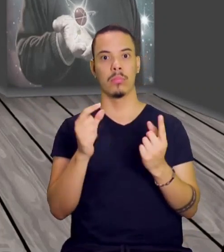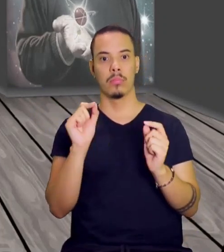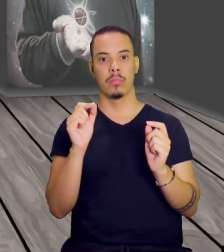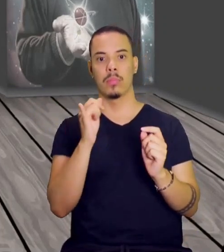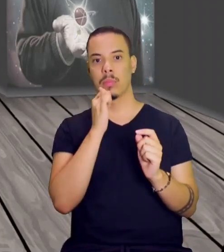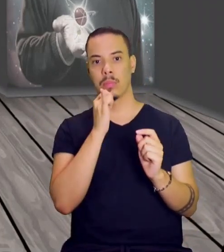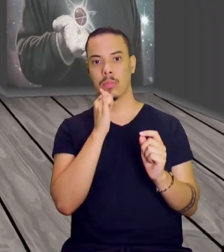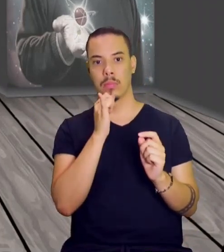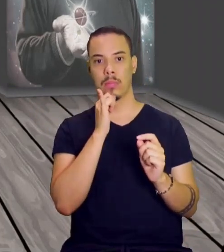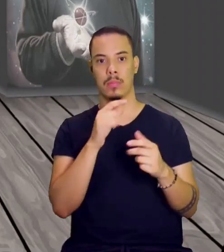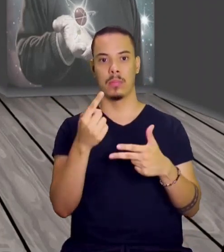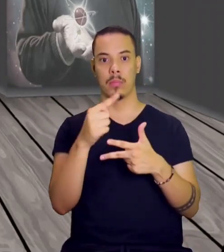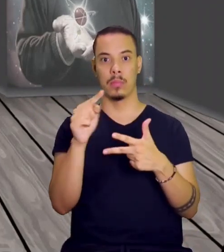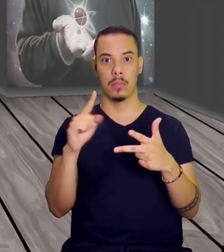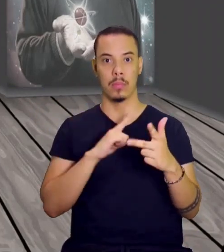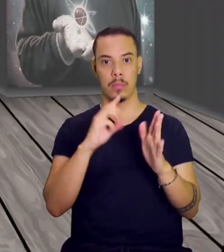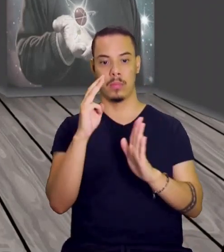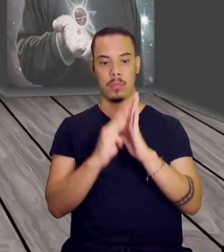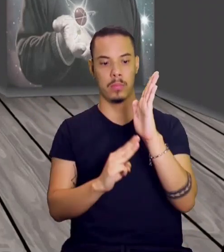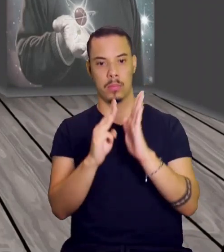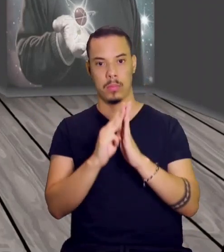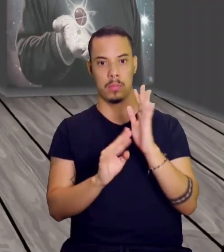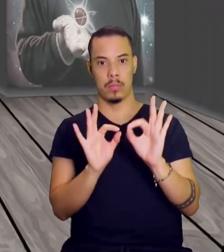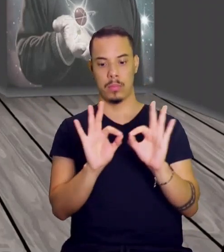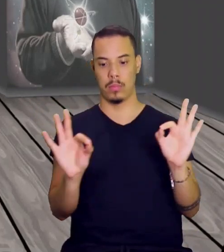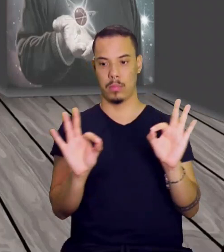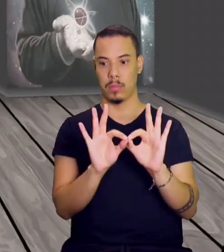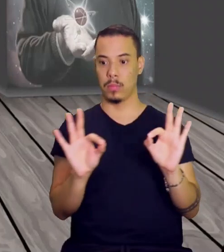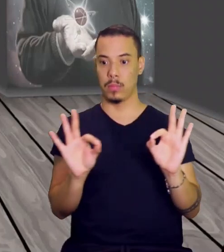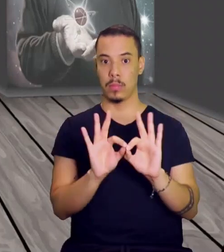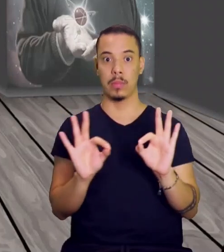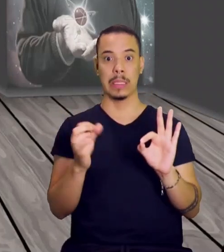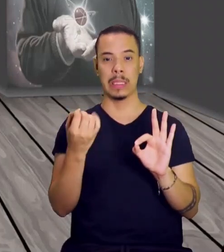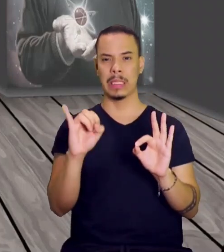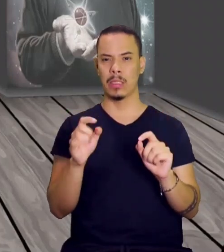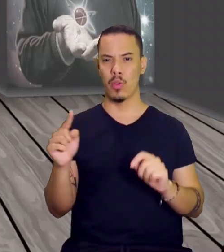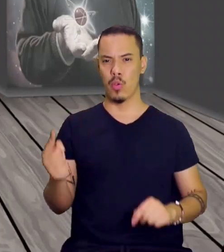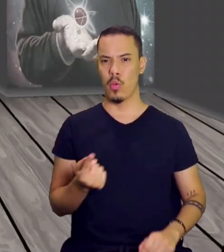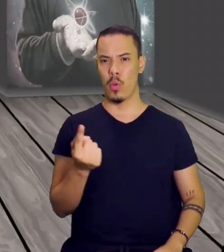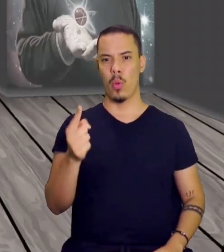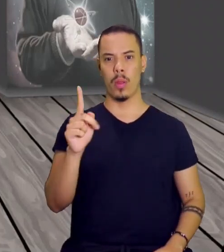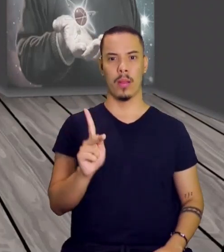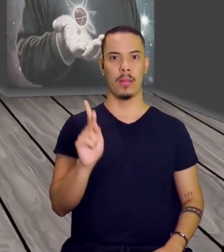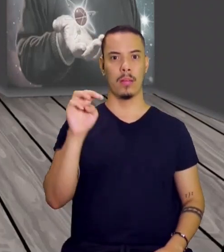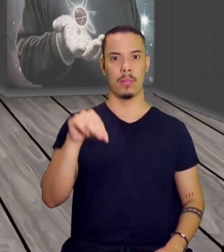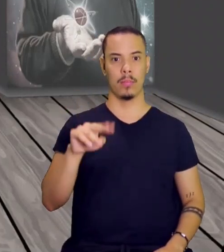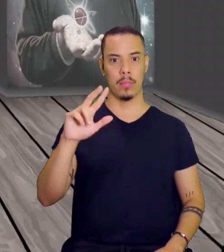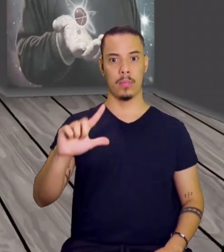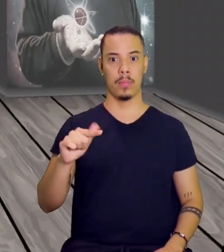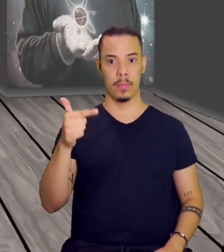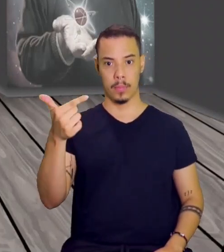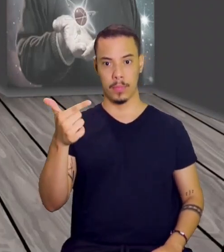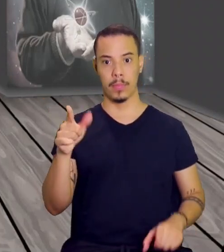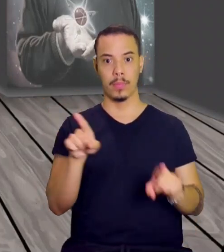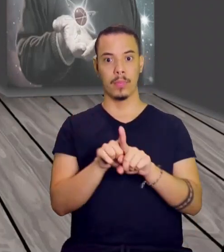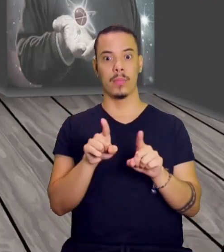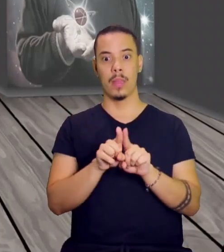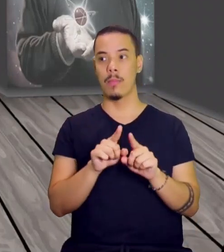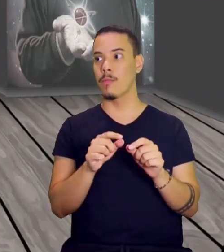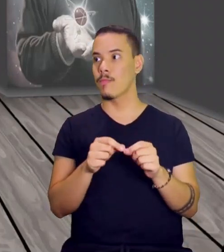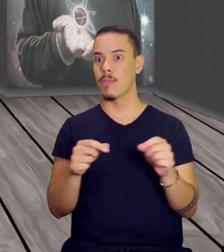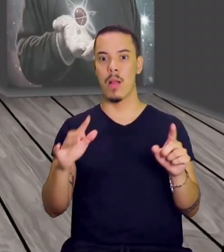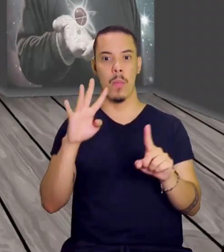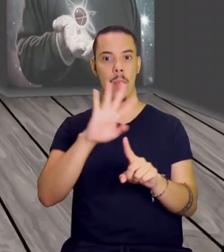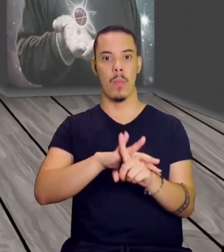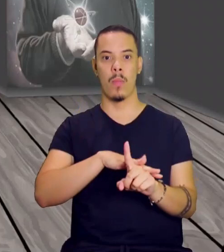de comprimento. Exatamente. Mas quando você vai falar de viagens longas, quilômetro, né? Não dá para falar de metro, né? E aquela distância muito, muito grande,